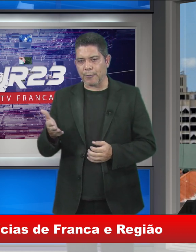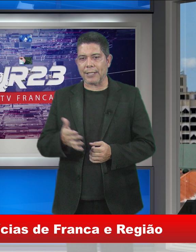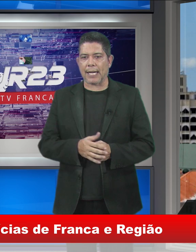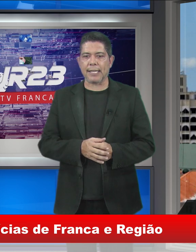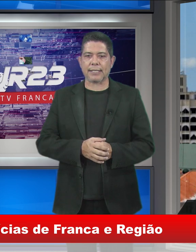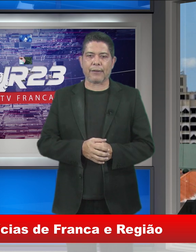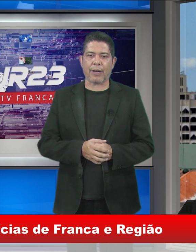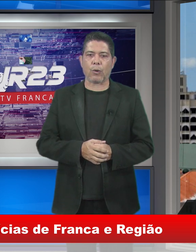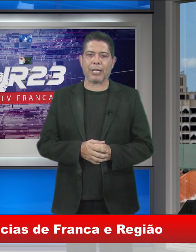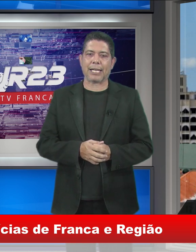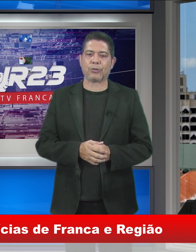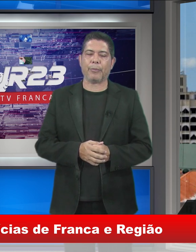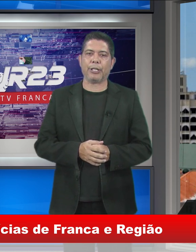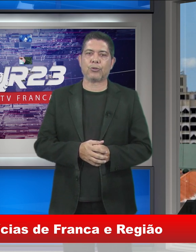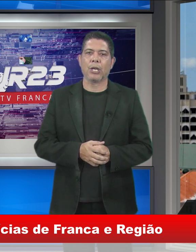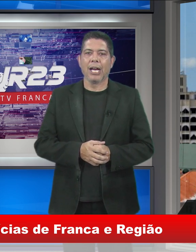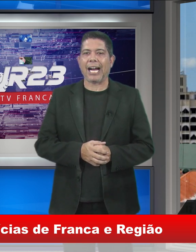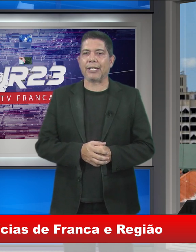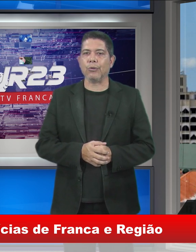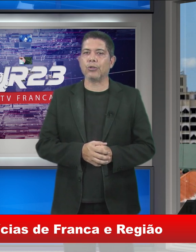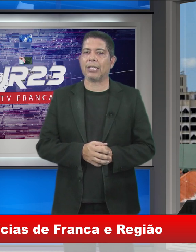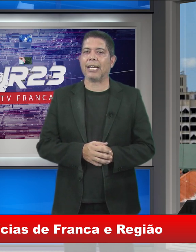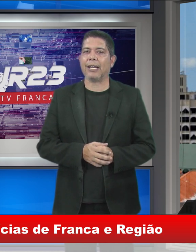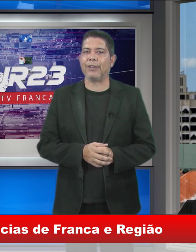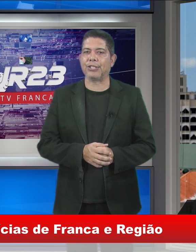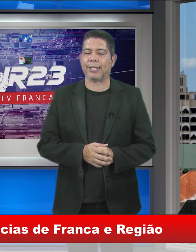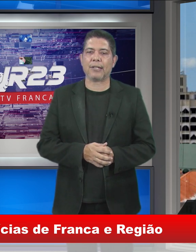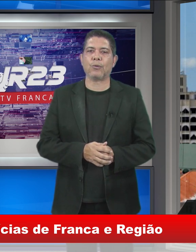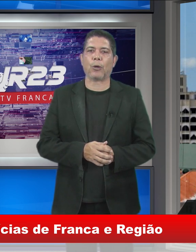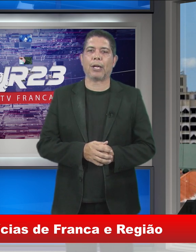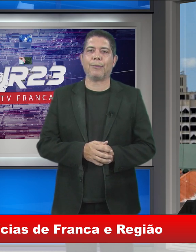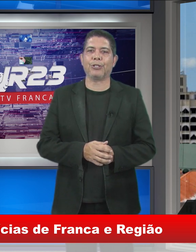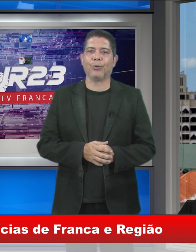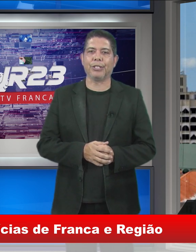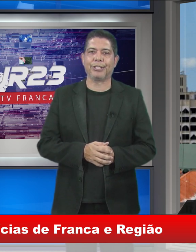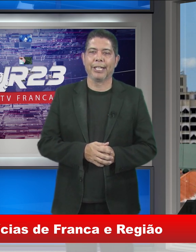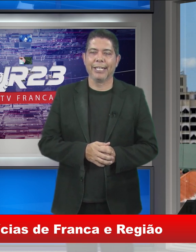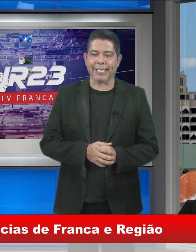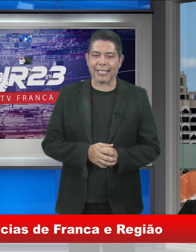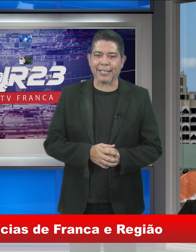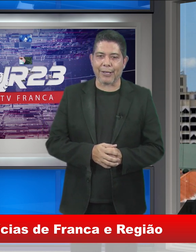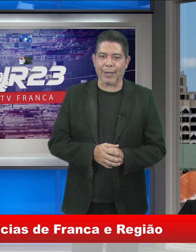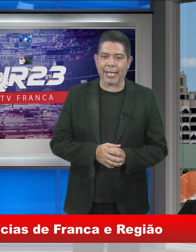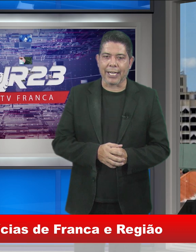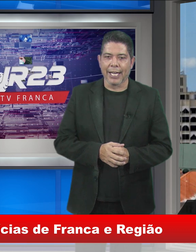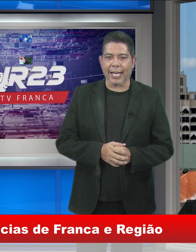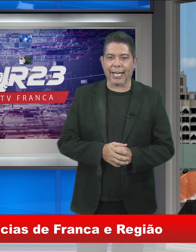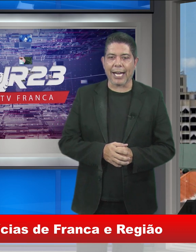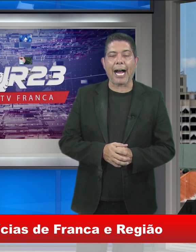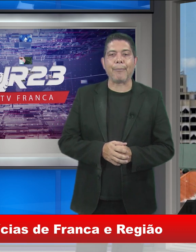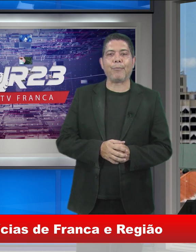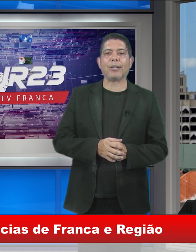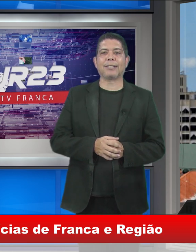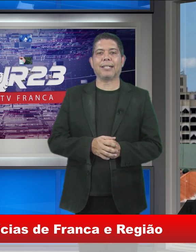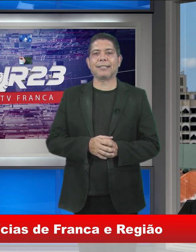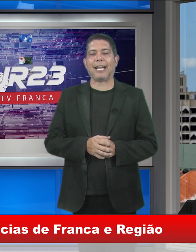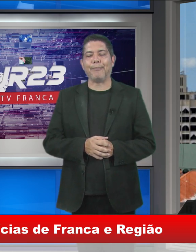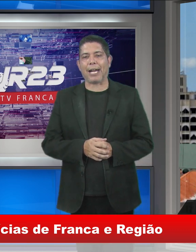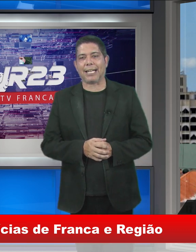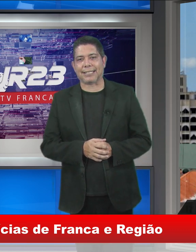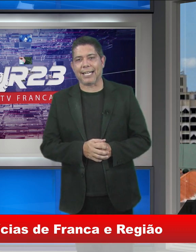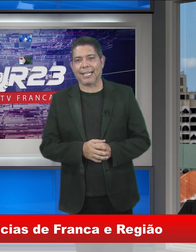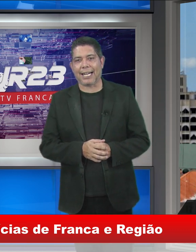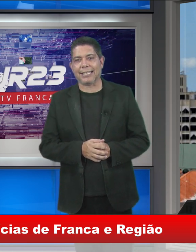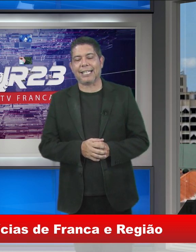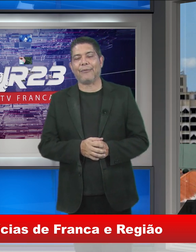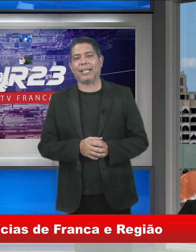até especialista que vai comentar sobre isso aqui no JR23, no programa de hoje. E tem também apostas da